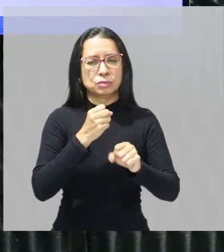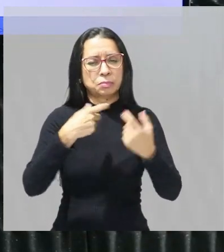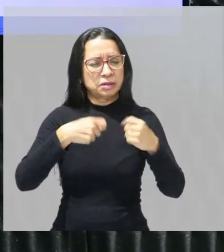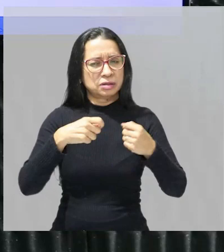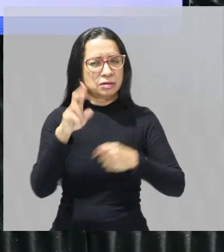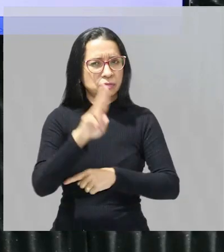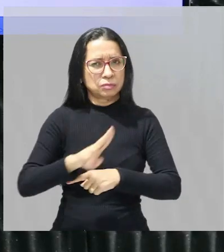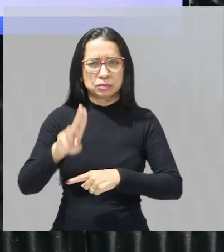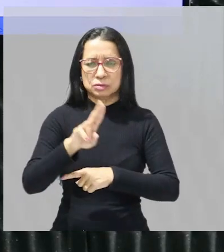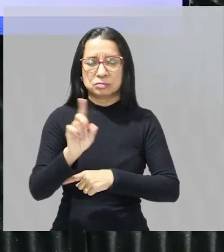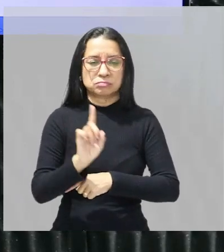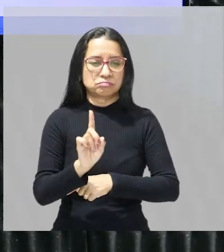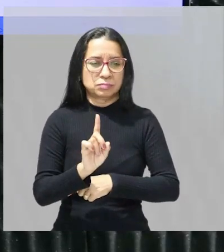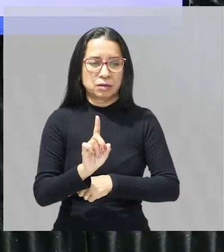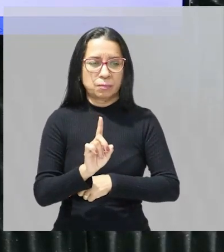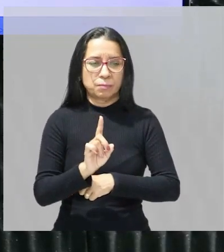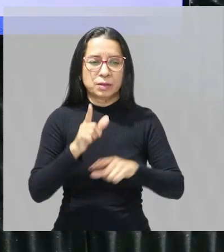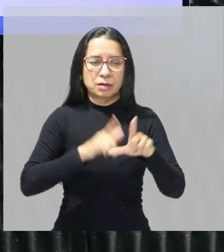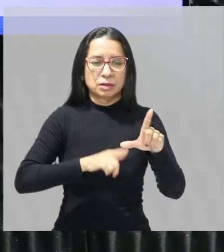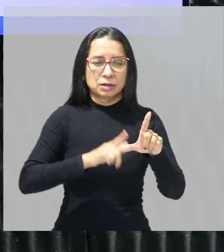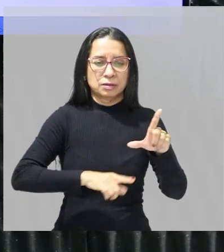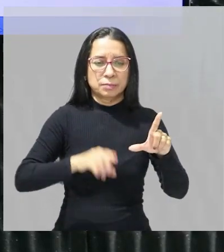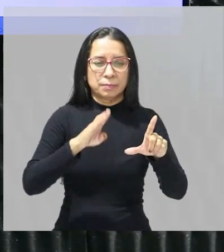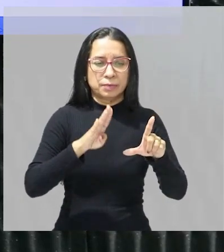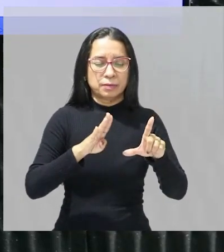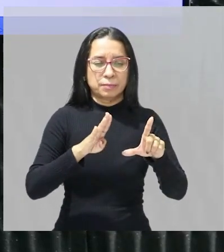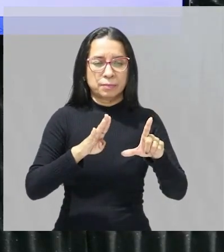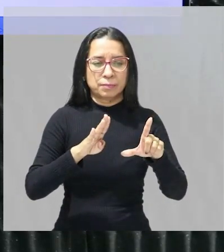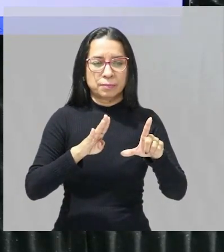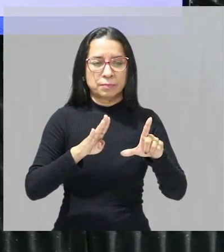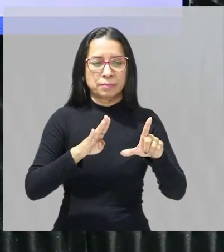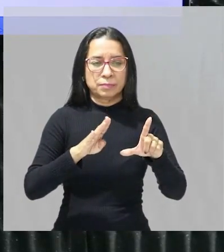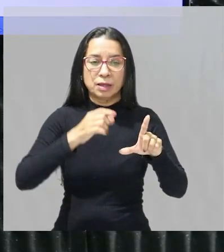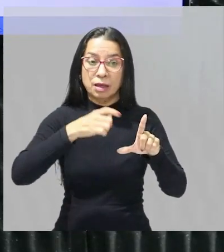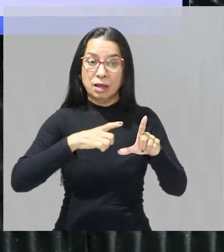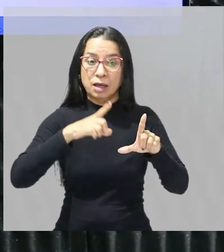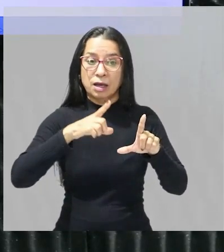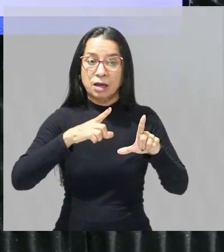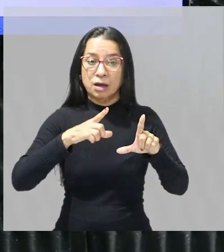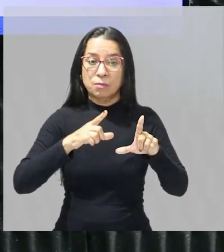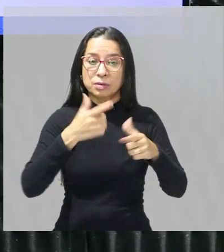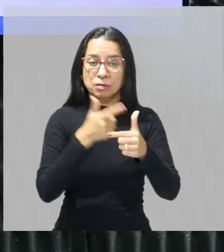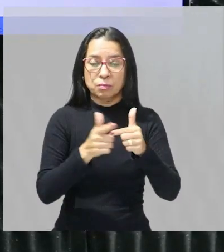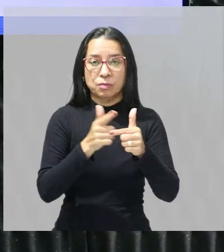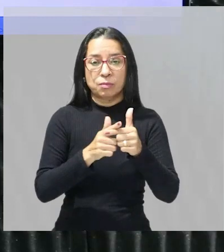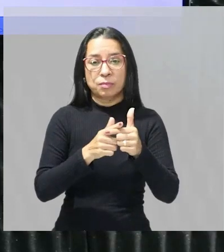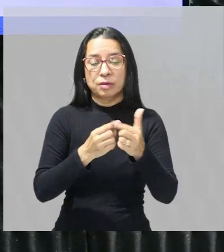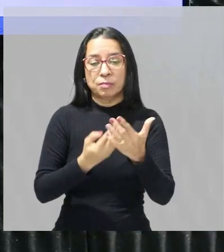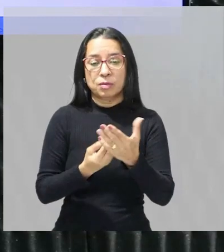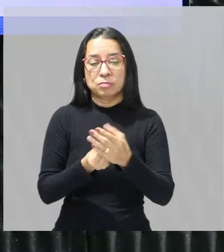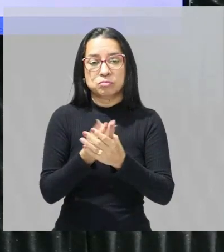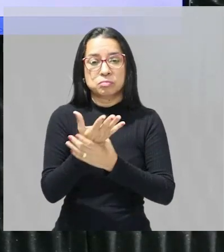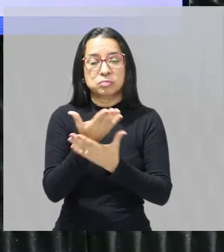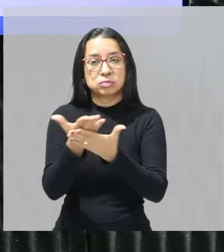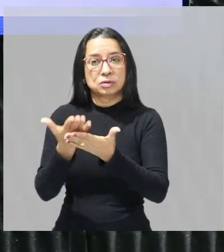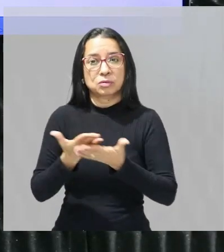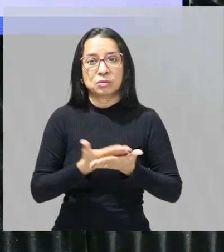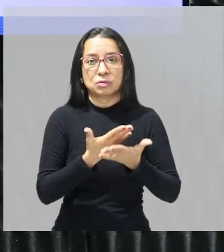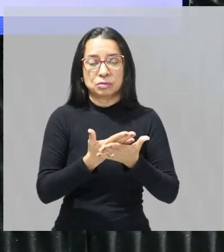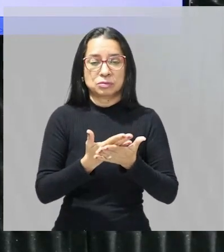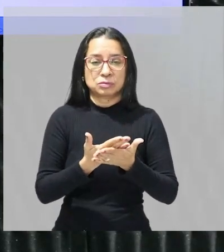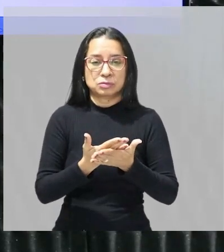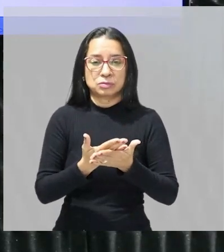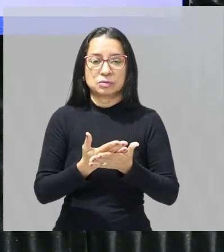vai ajudar a aumentar o lucro. Vai aumentar o desequilíbrio ecológico, sim ou não? O que é que tu acha? Tu acha que a utilização dos agrotóxicos pode gerar problemas